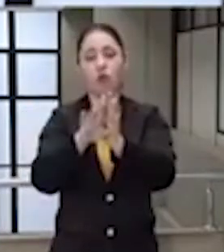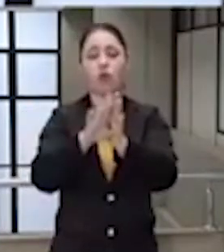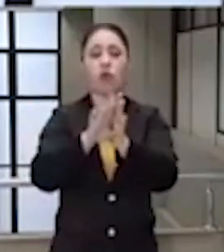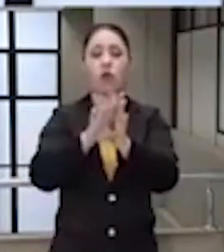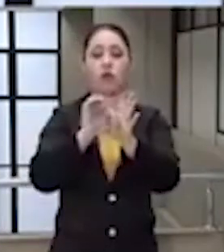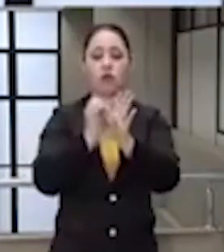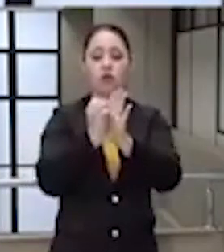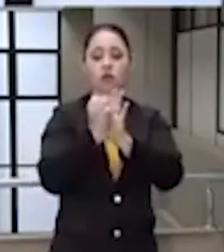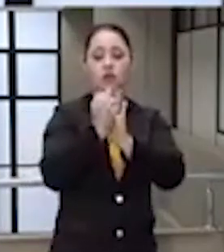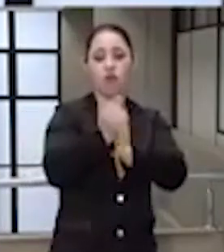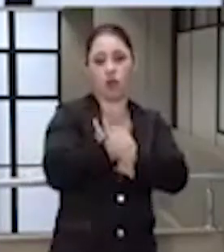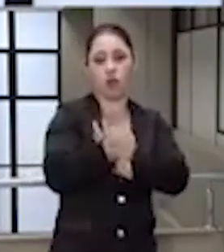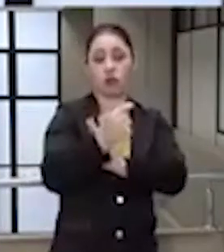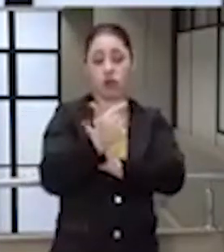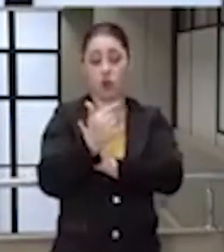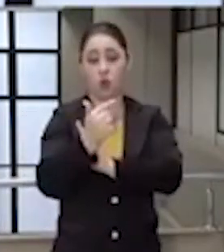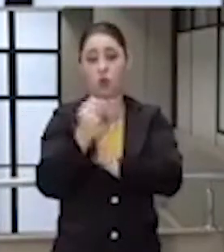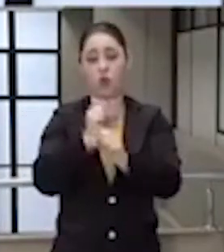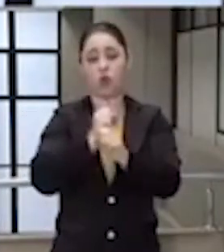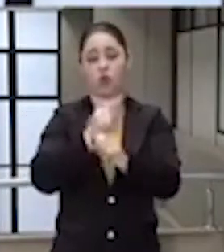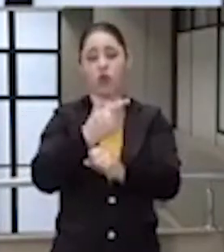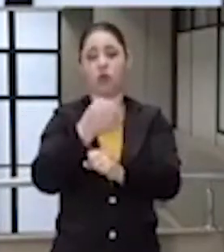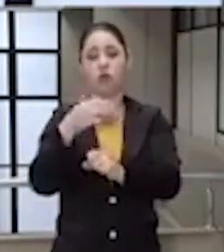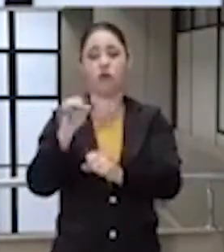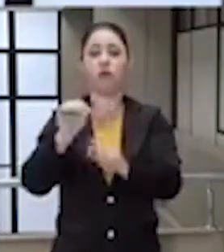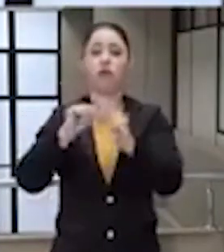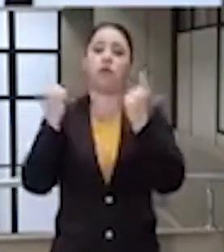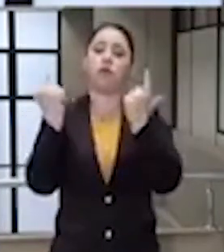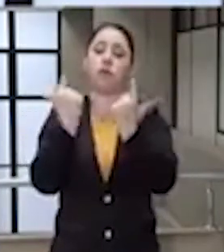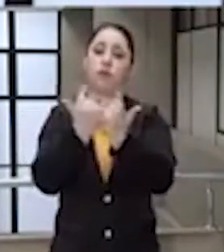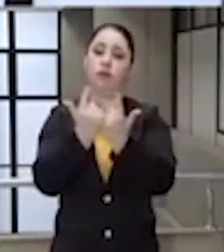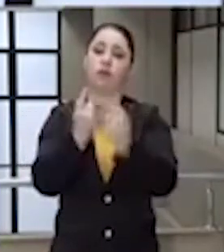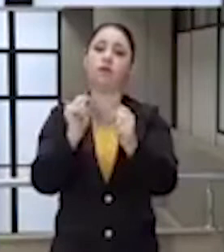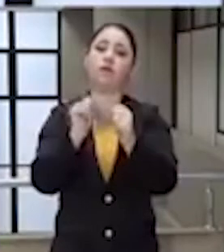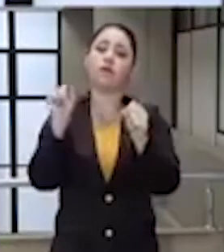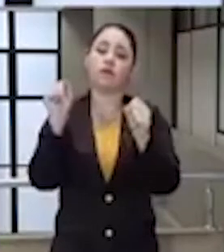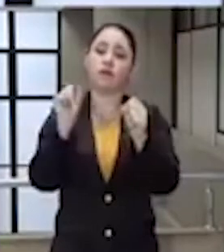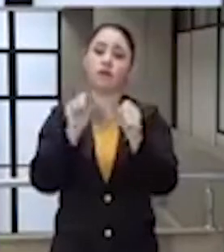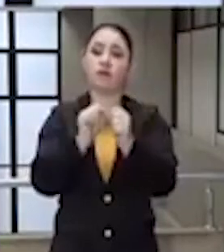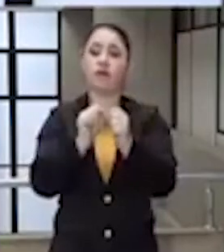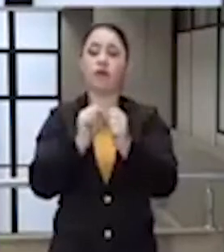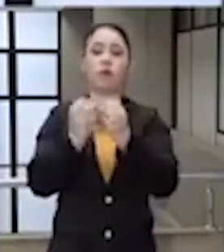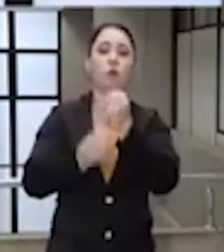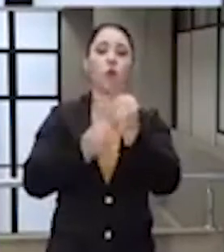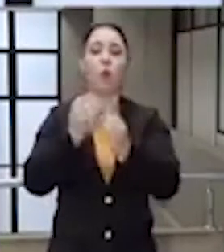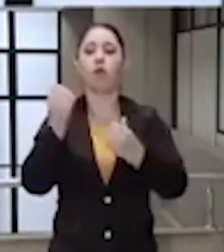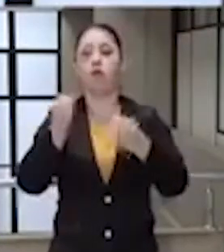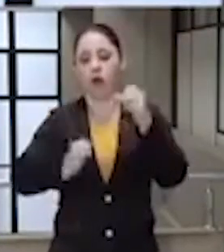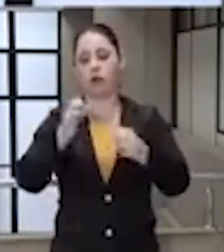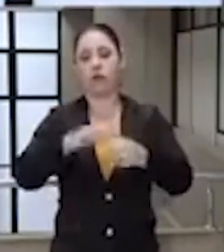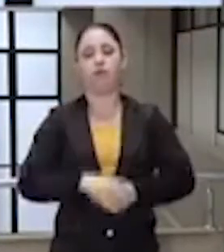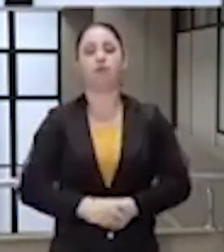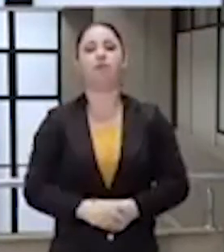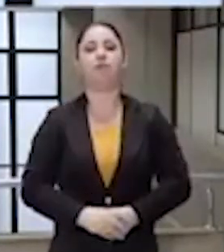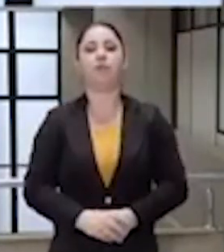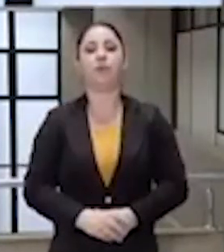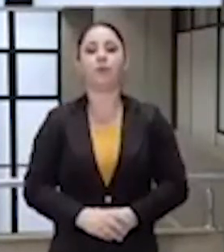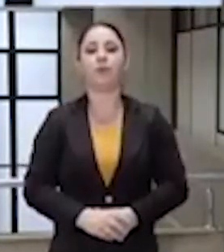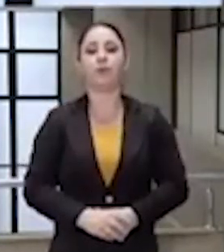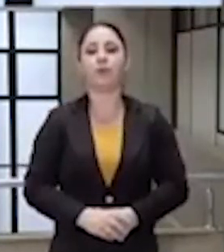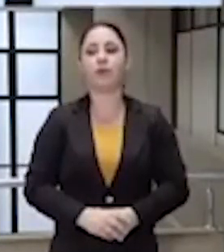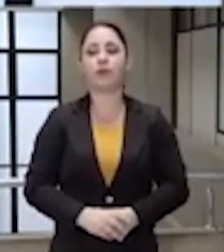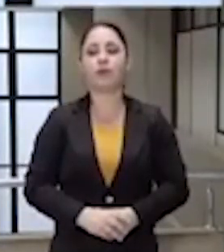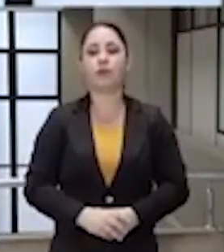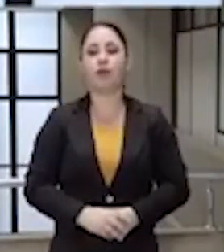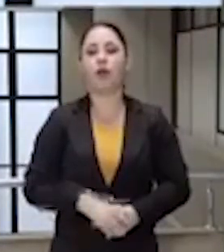semestre, justamente aqui para a Assembleia Legislativa fazer aí essa avaliação. A